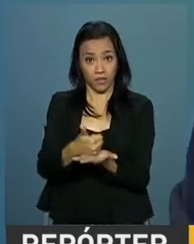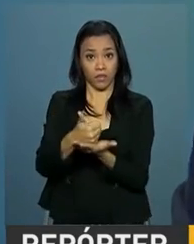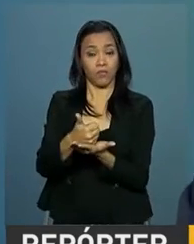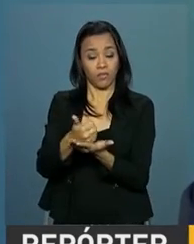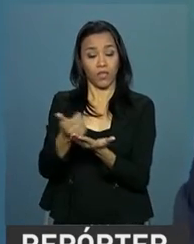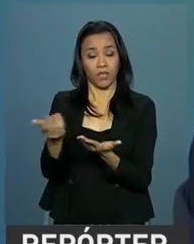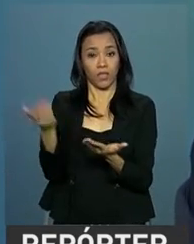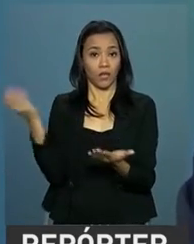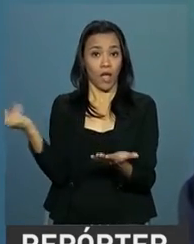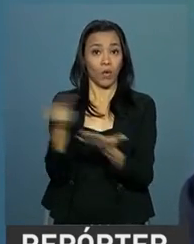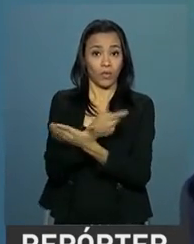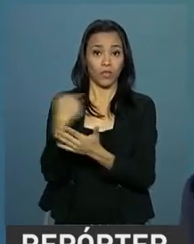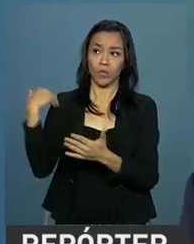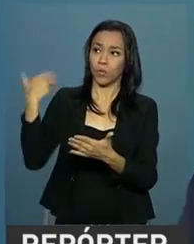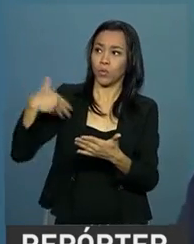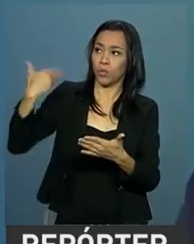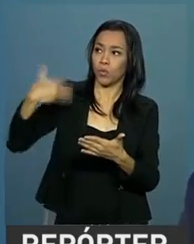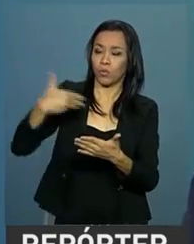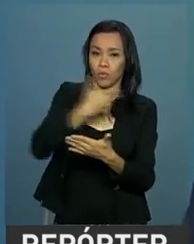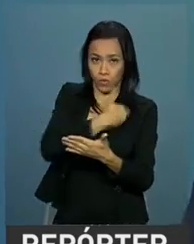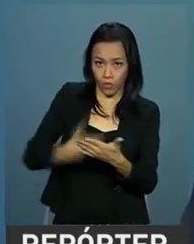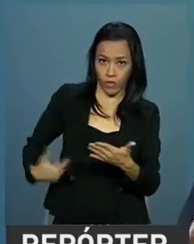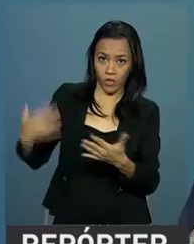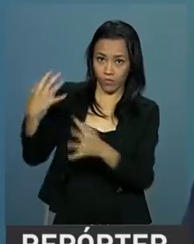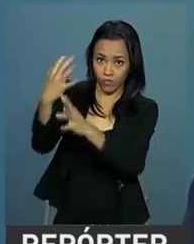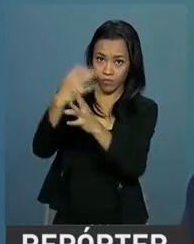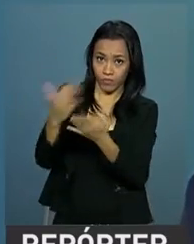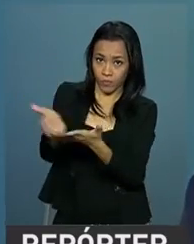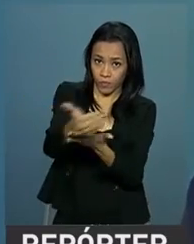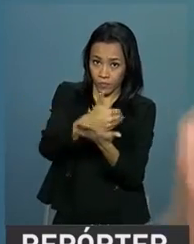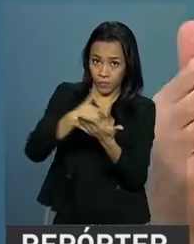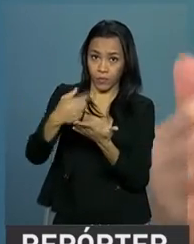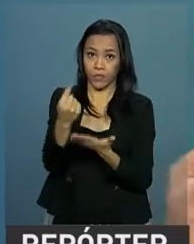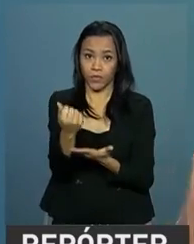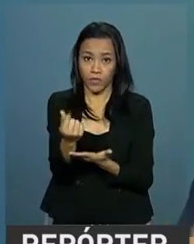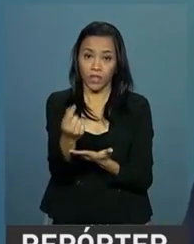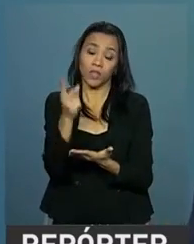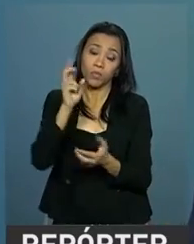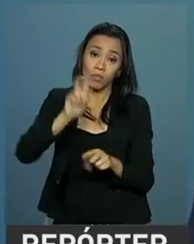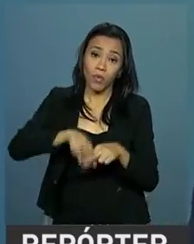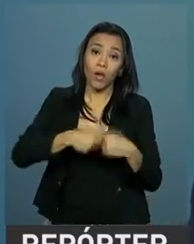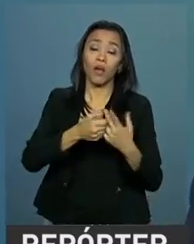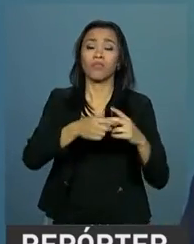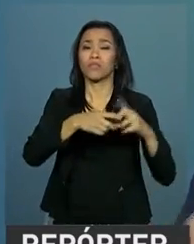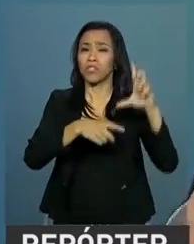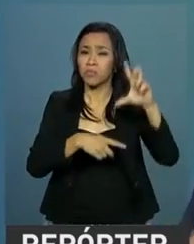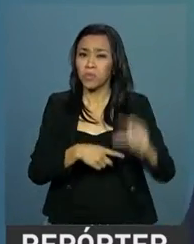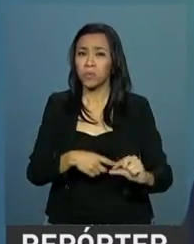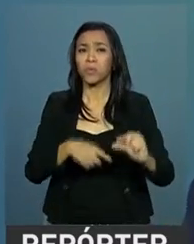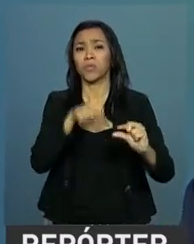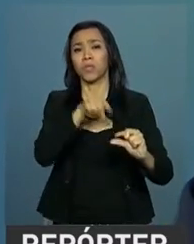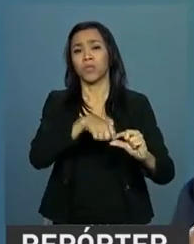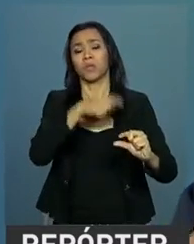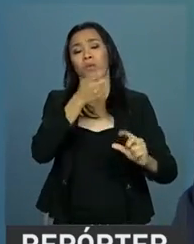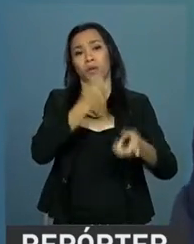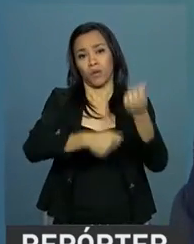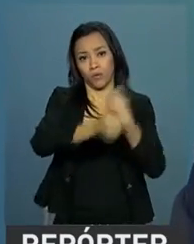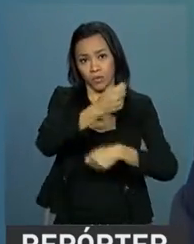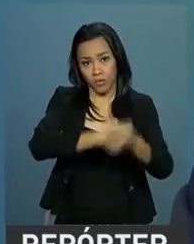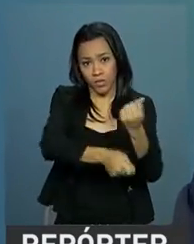anos resultado de uma série de coisas inclusive produto da queda da atividade econômica